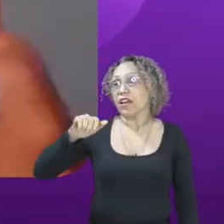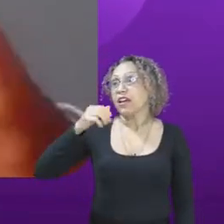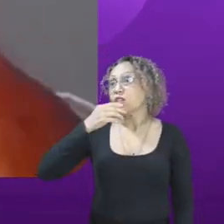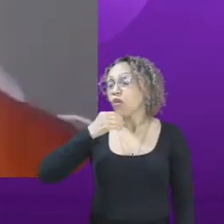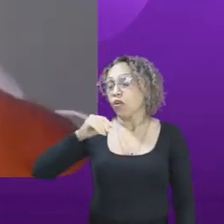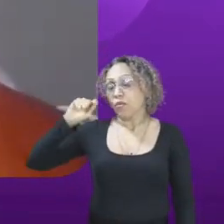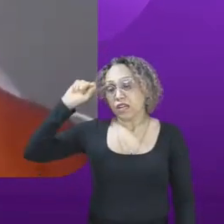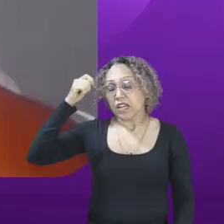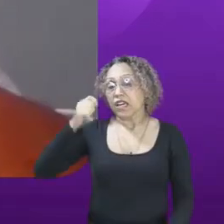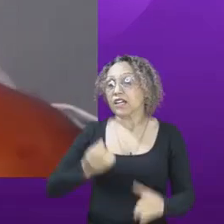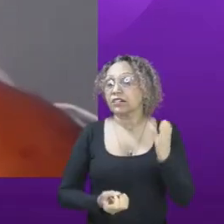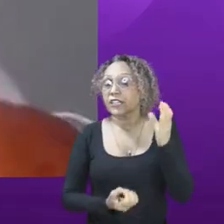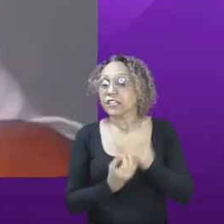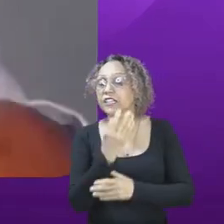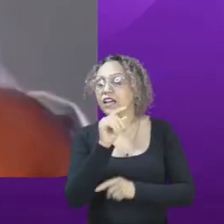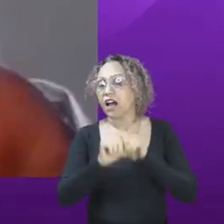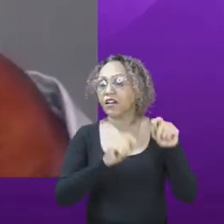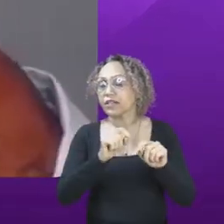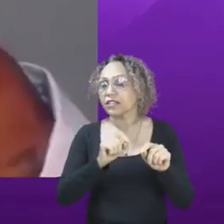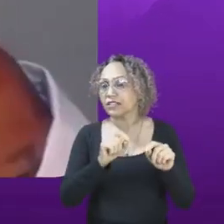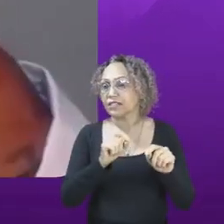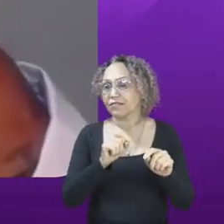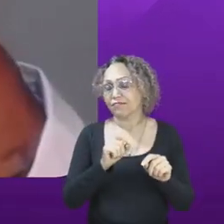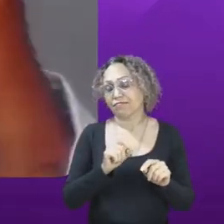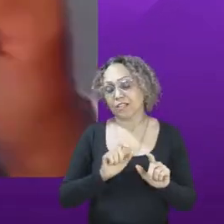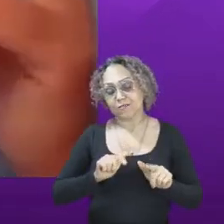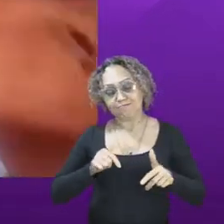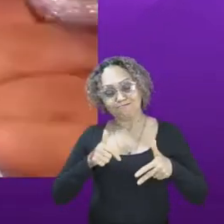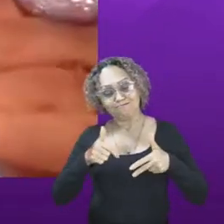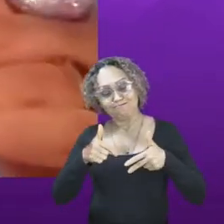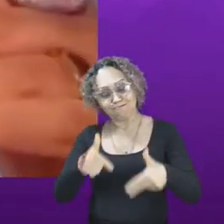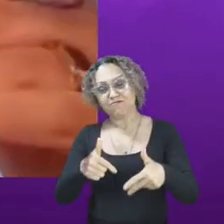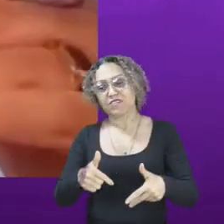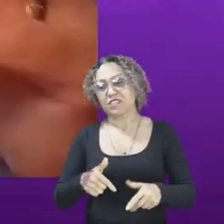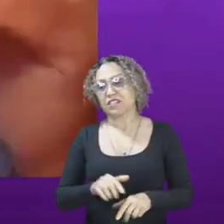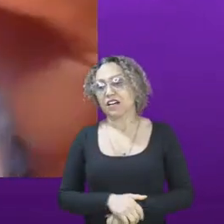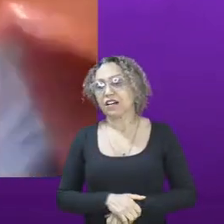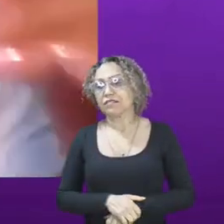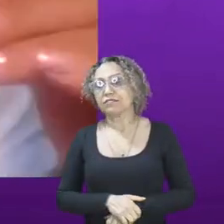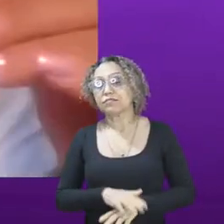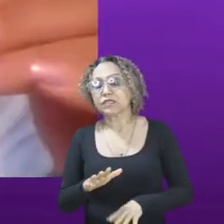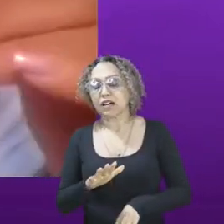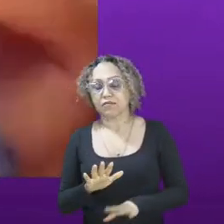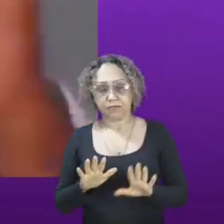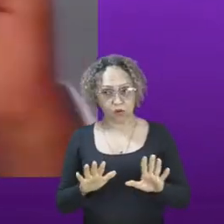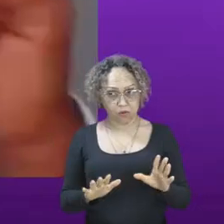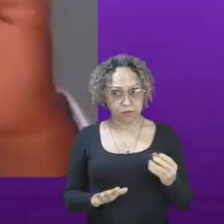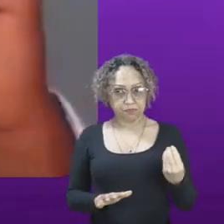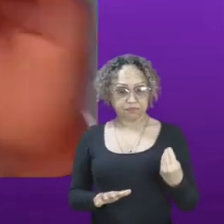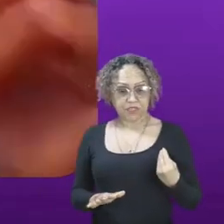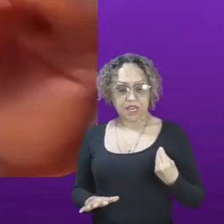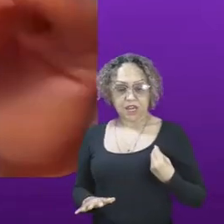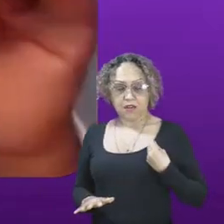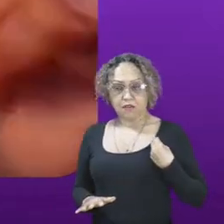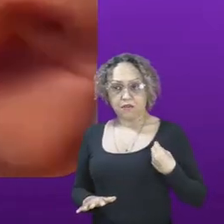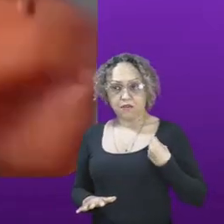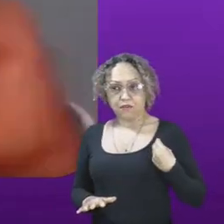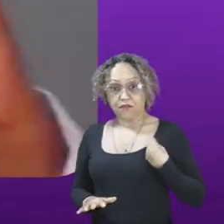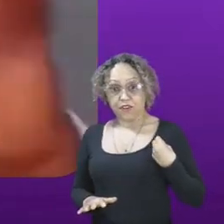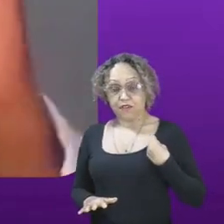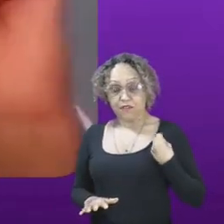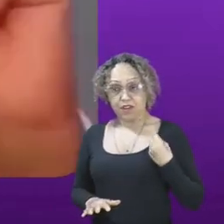falando, reivindicando o bem viver, que viver é diferente de sobreviver,